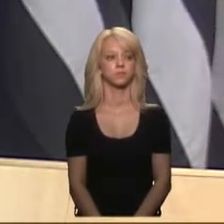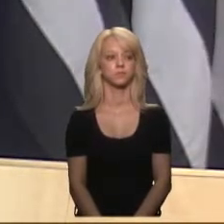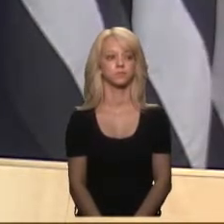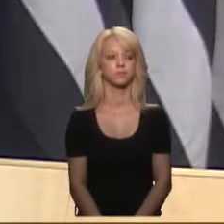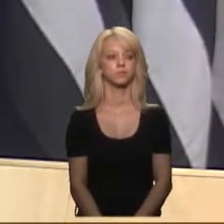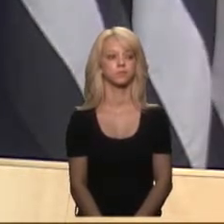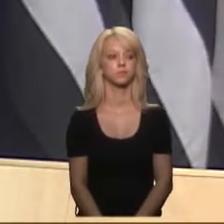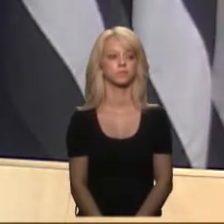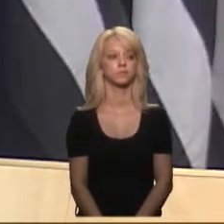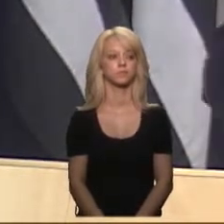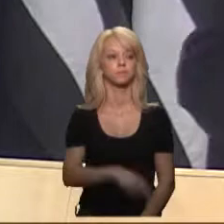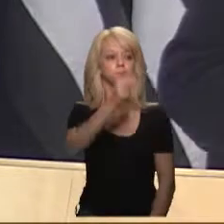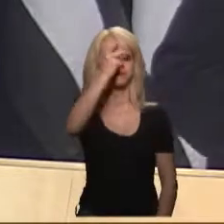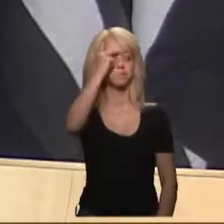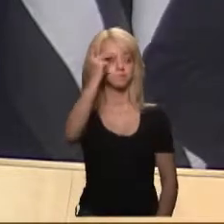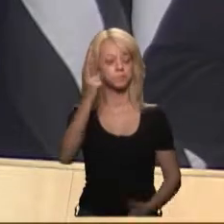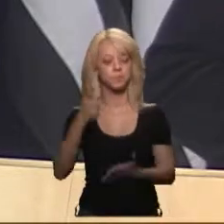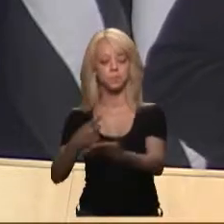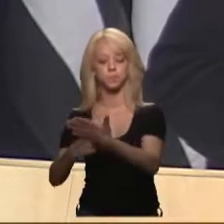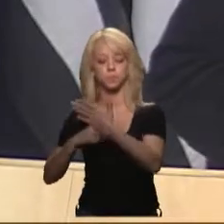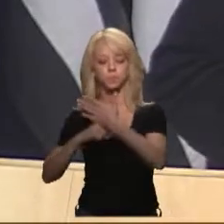trabalhou muito pra isso acontecer.